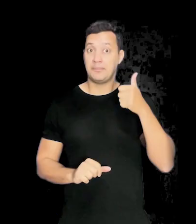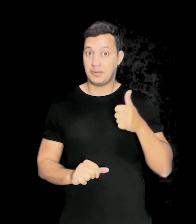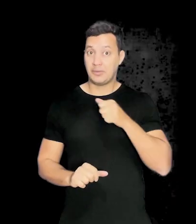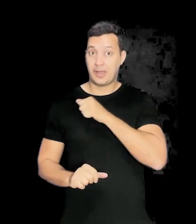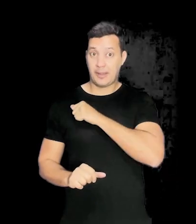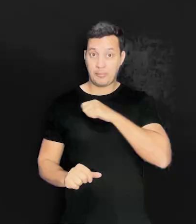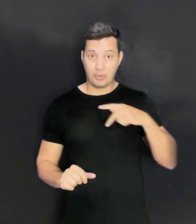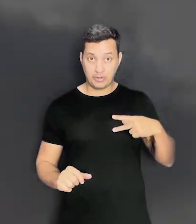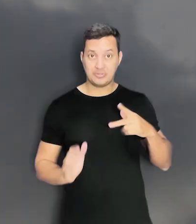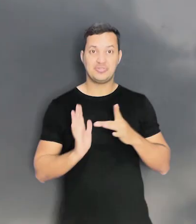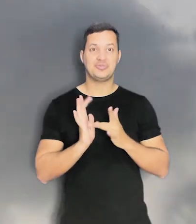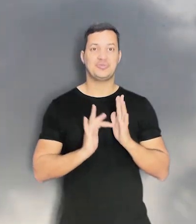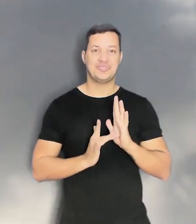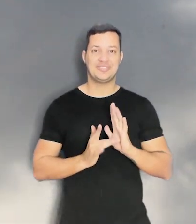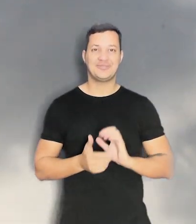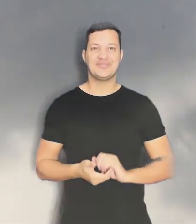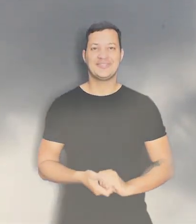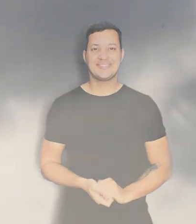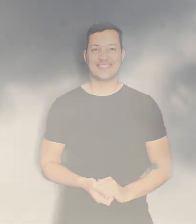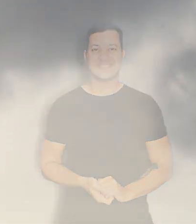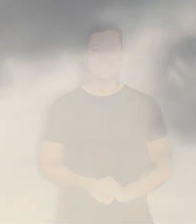Cristo.